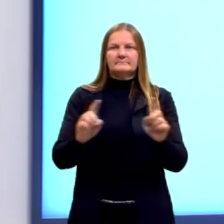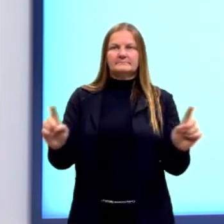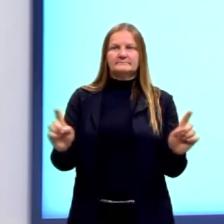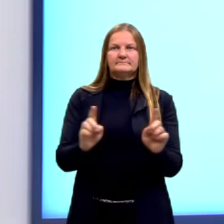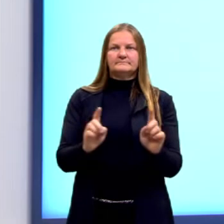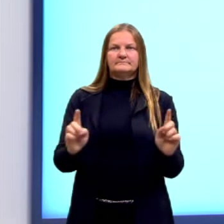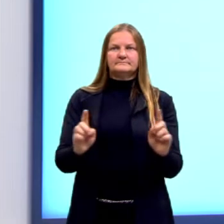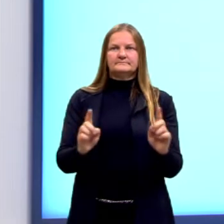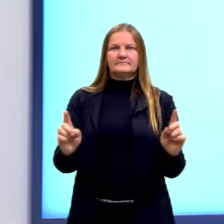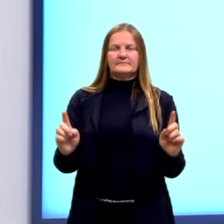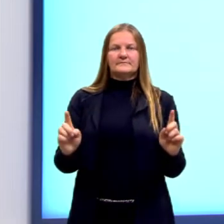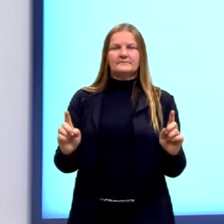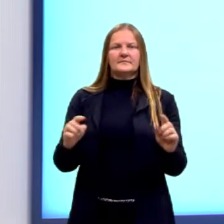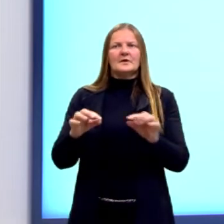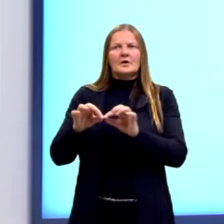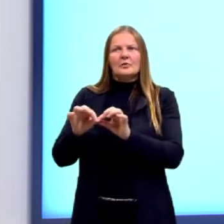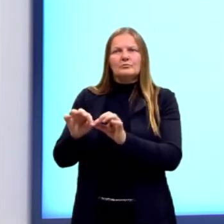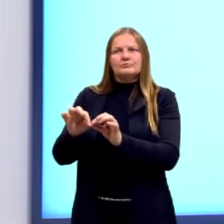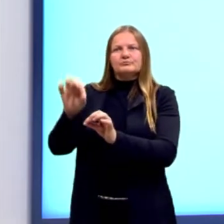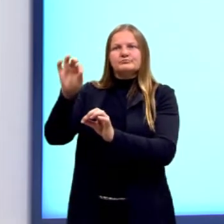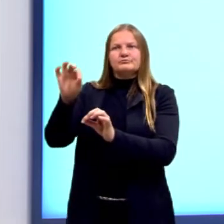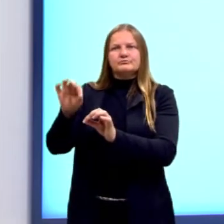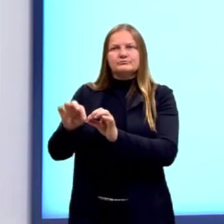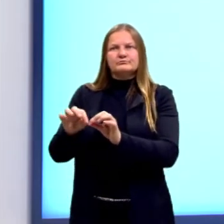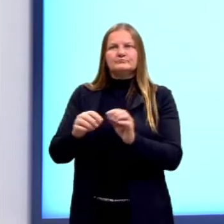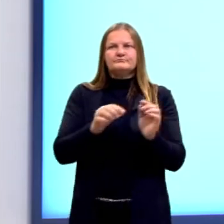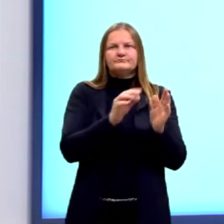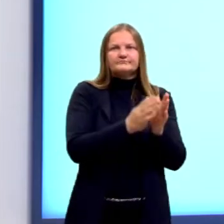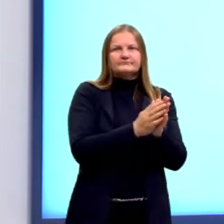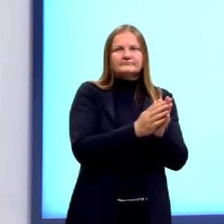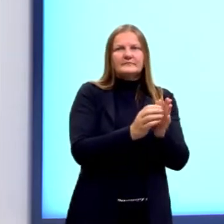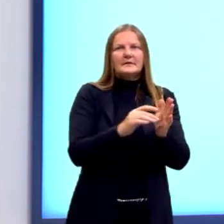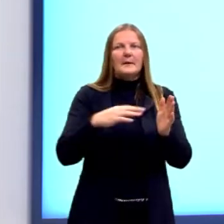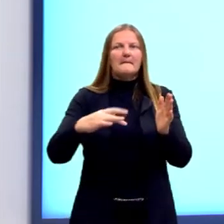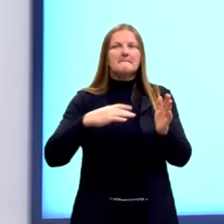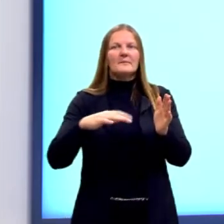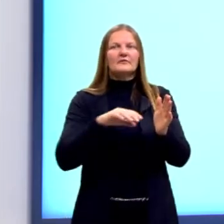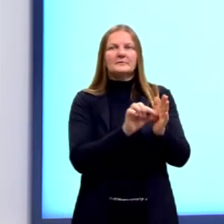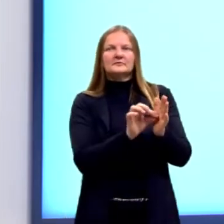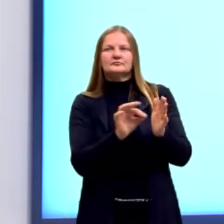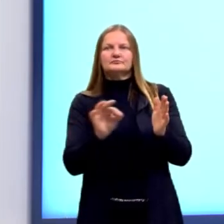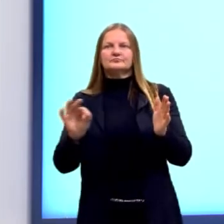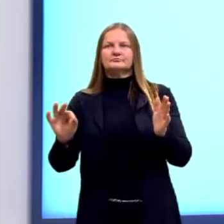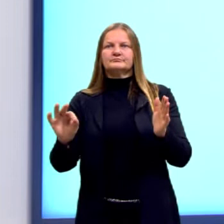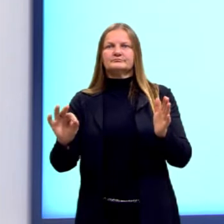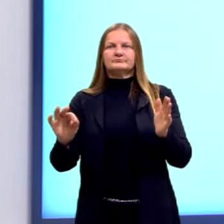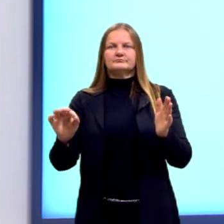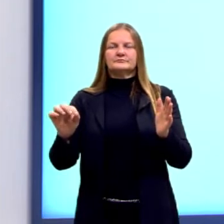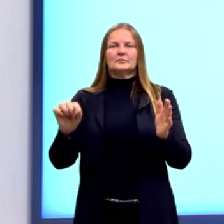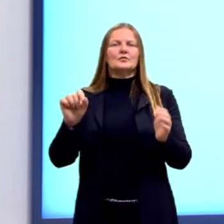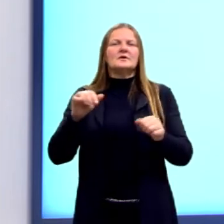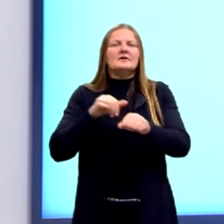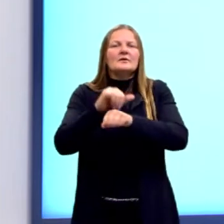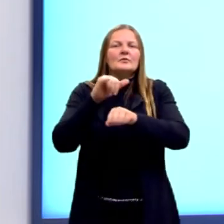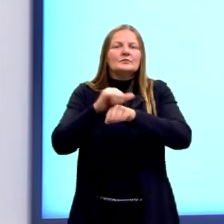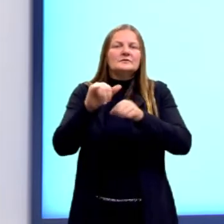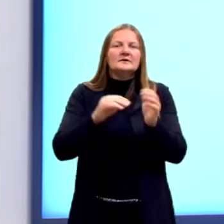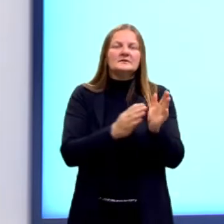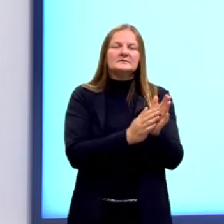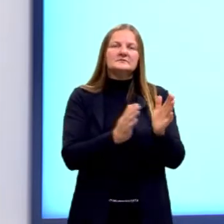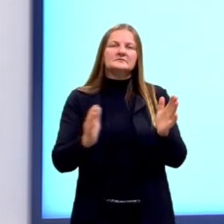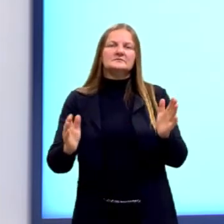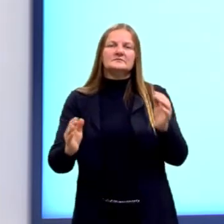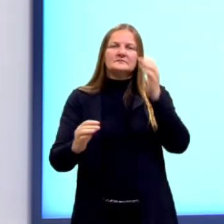ela foi para este ponto ela saiu daqui e chegou aqui que que acontece com